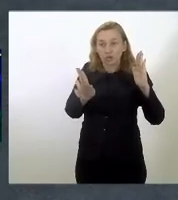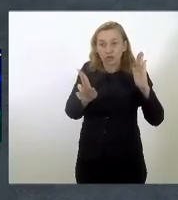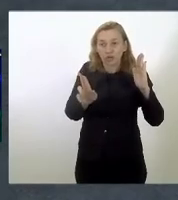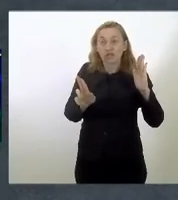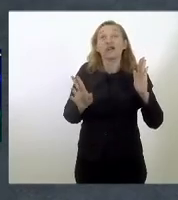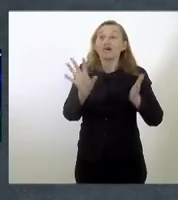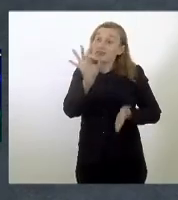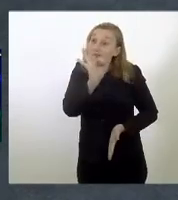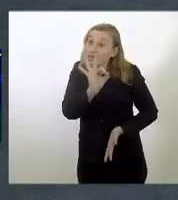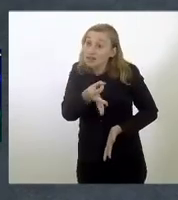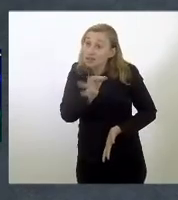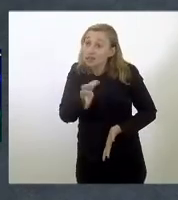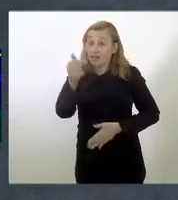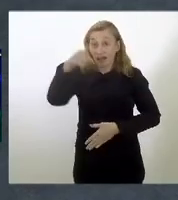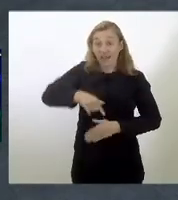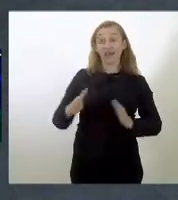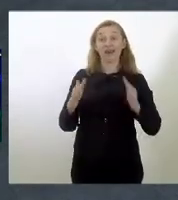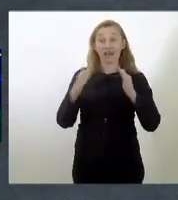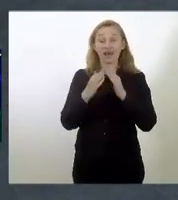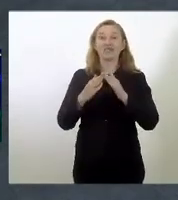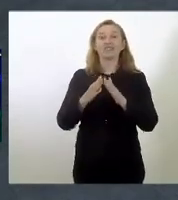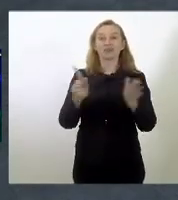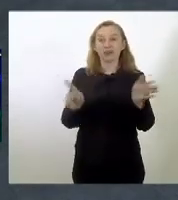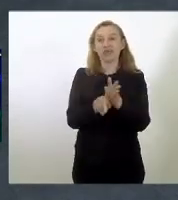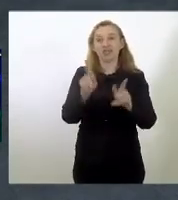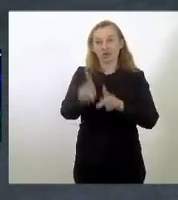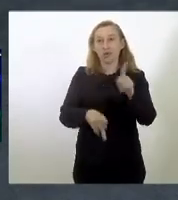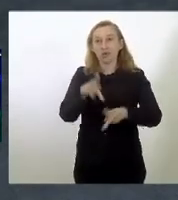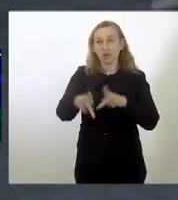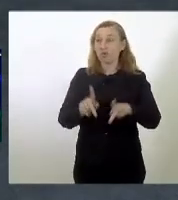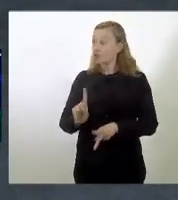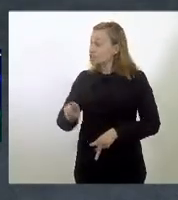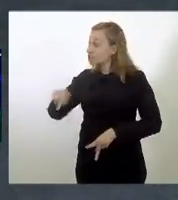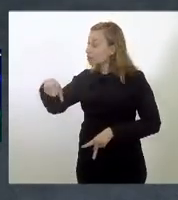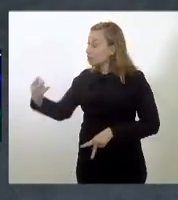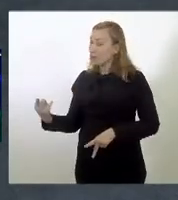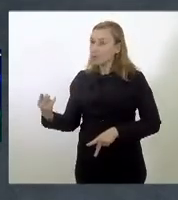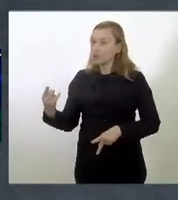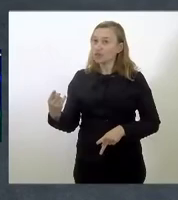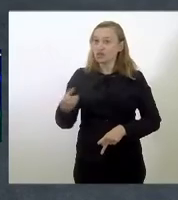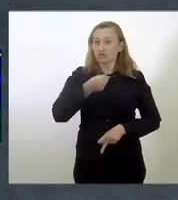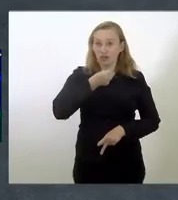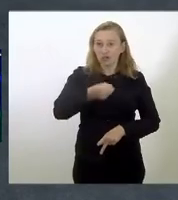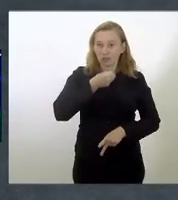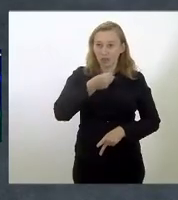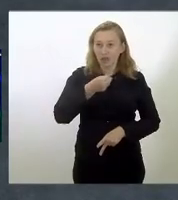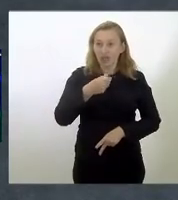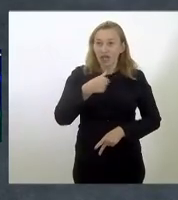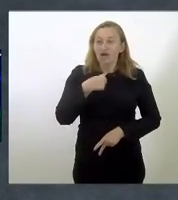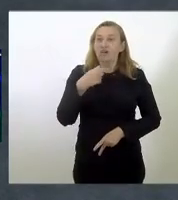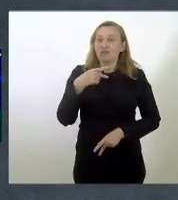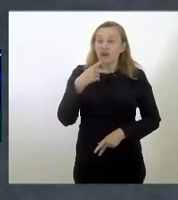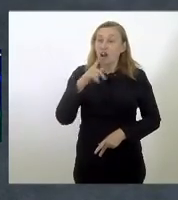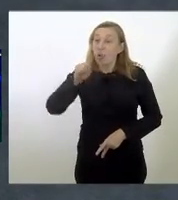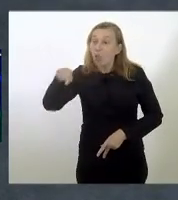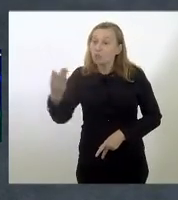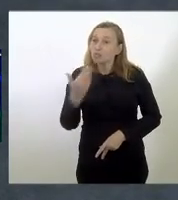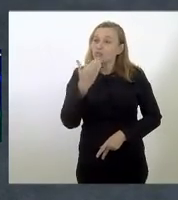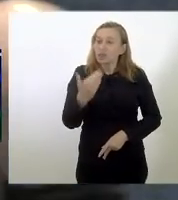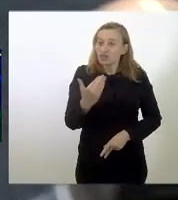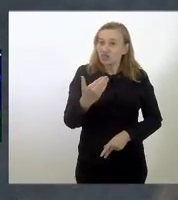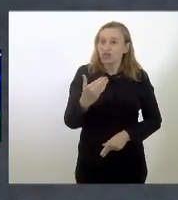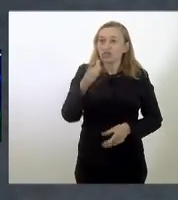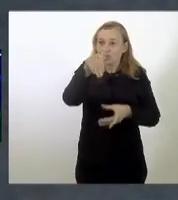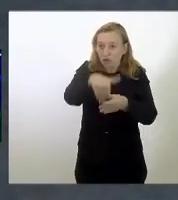de contas, aqui é uma casa do povo. E depois, fora do microfone, vou fazer um outro pedido. Eu